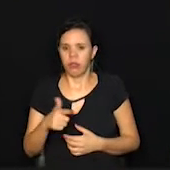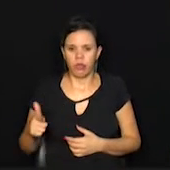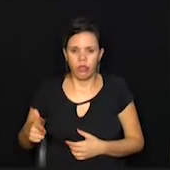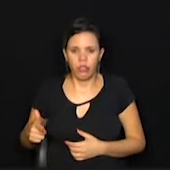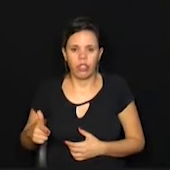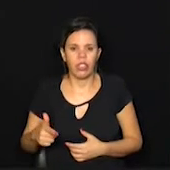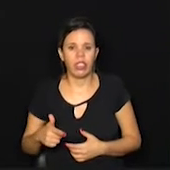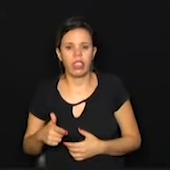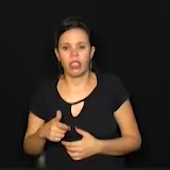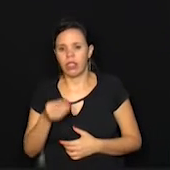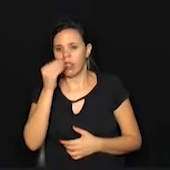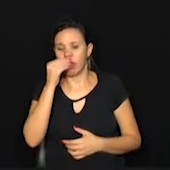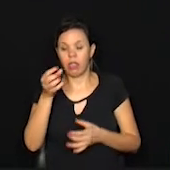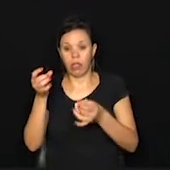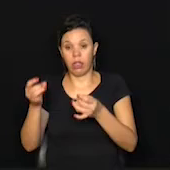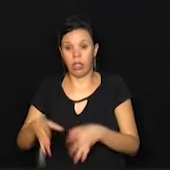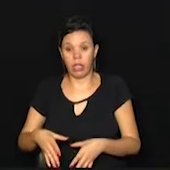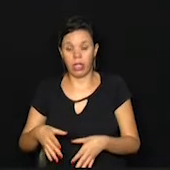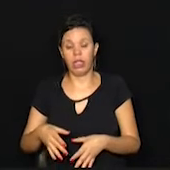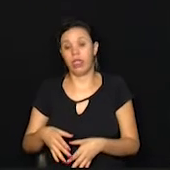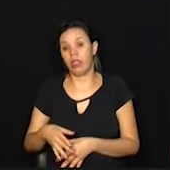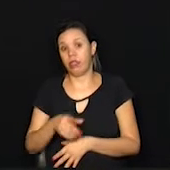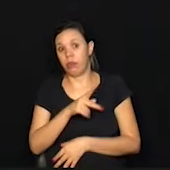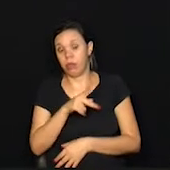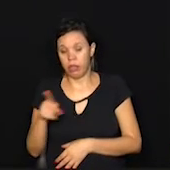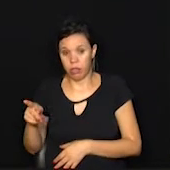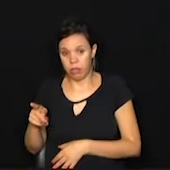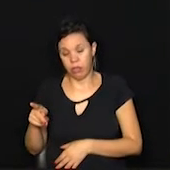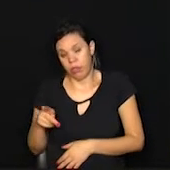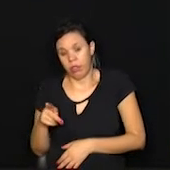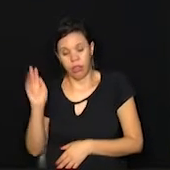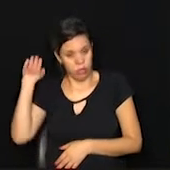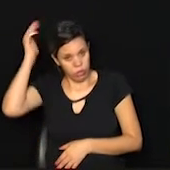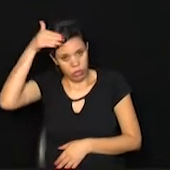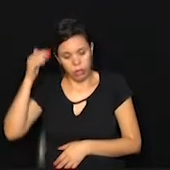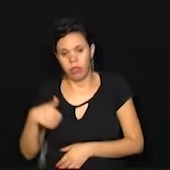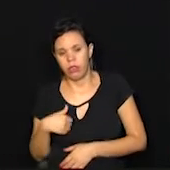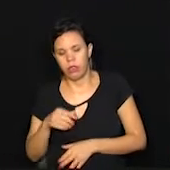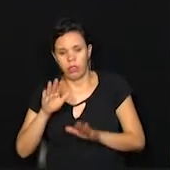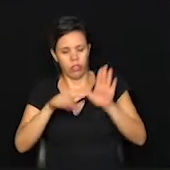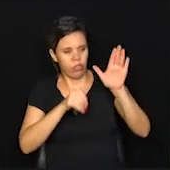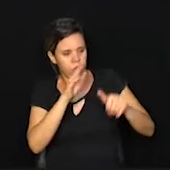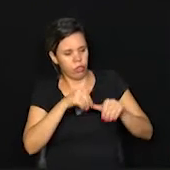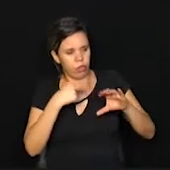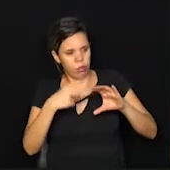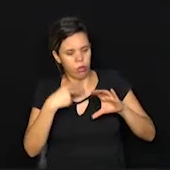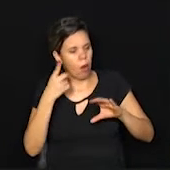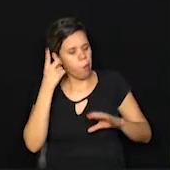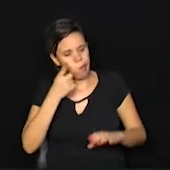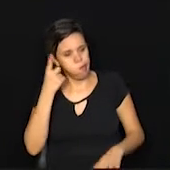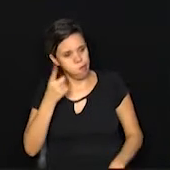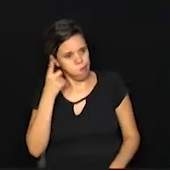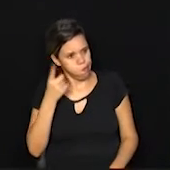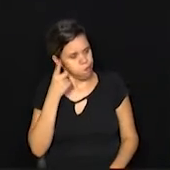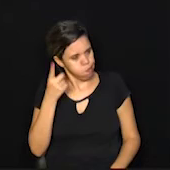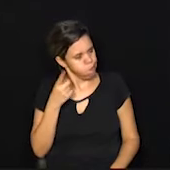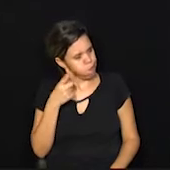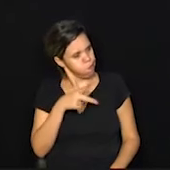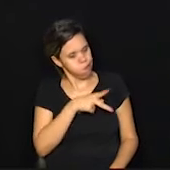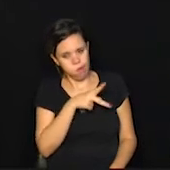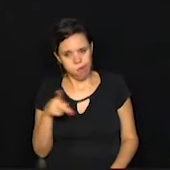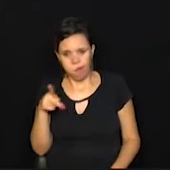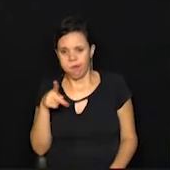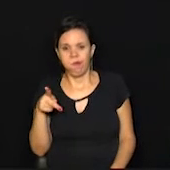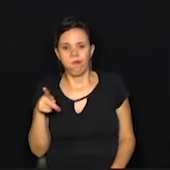presidência da república ainda assim se convoca uma sessão extraordinária da Câmara dos Deputados onde o presidente